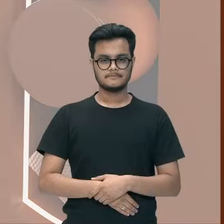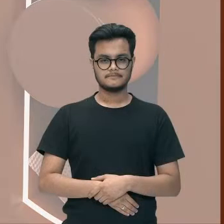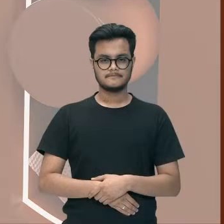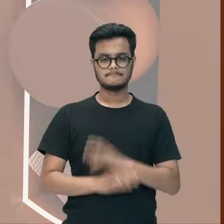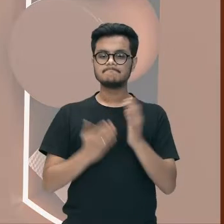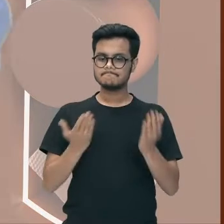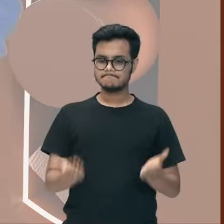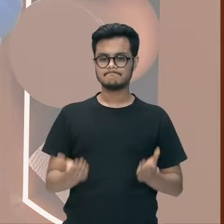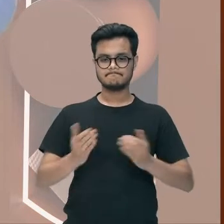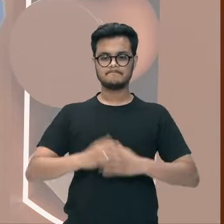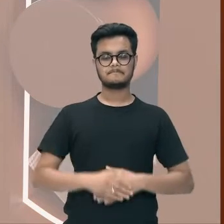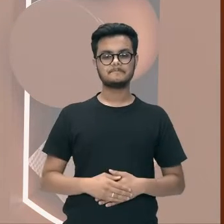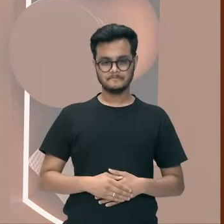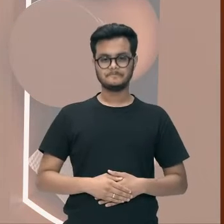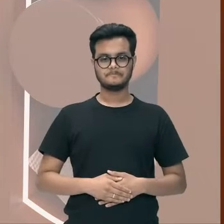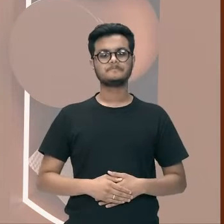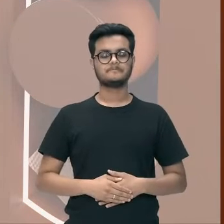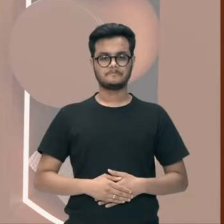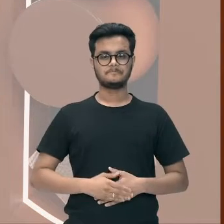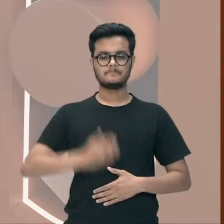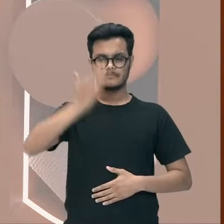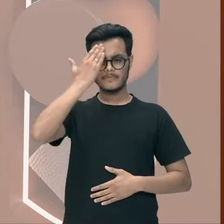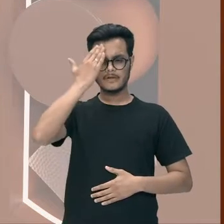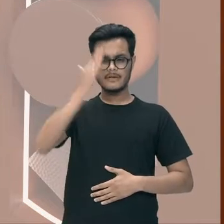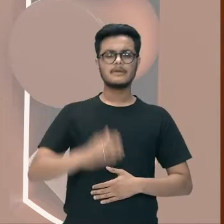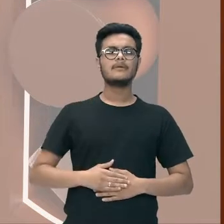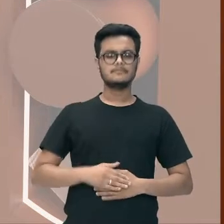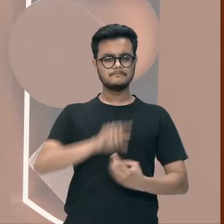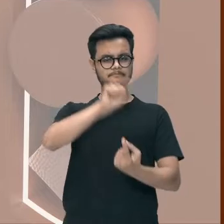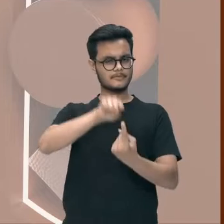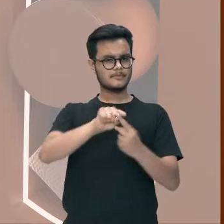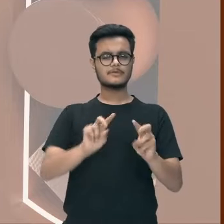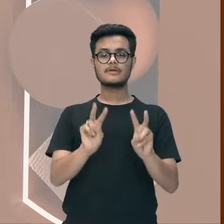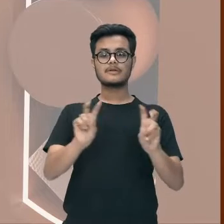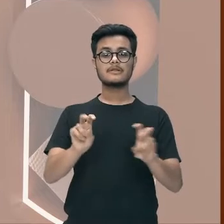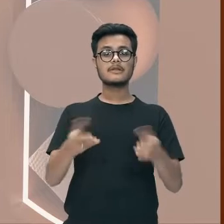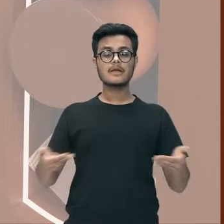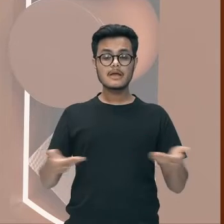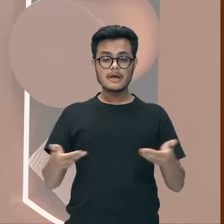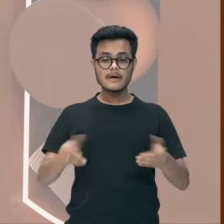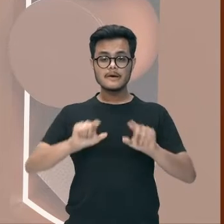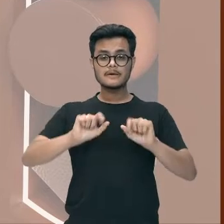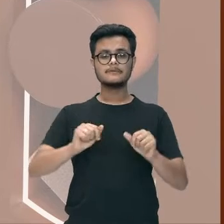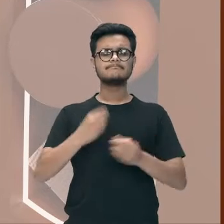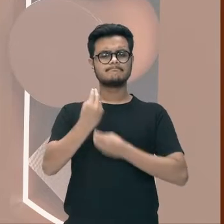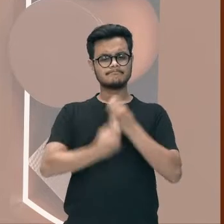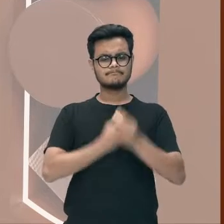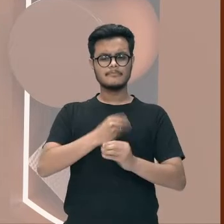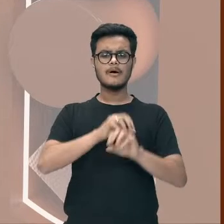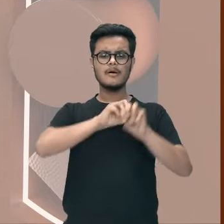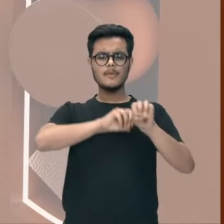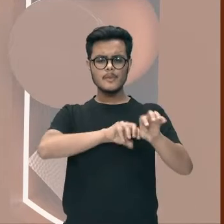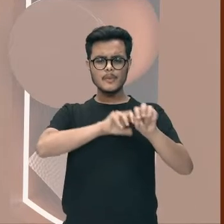Muito bem. Então, nós conhecemos o objeto de conhecimento da nossa aula e agora a gente vai desenvolver